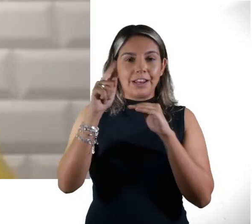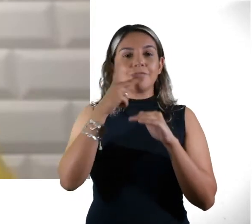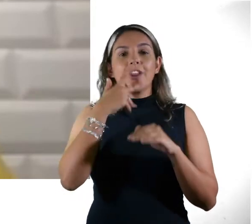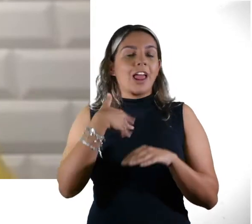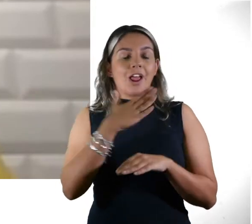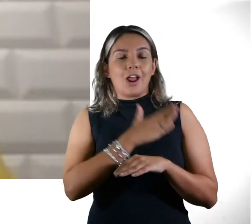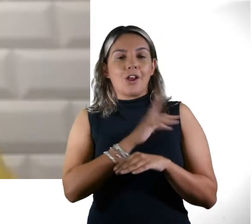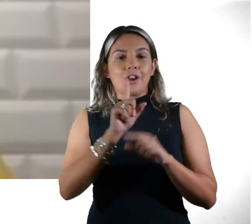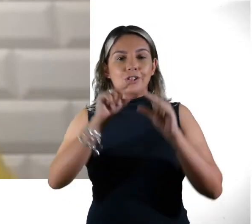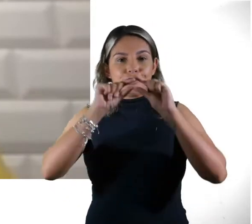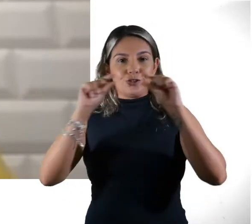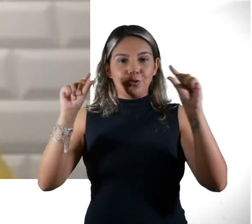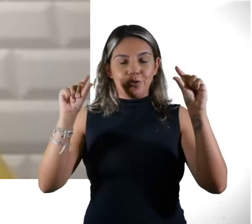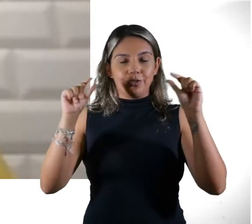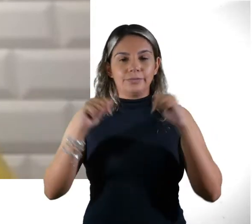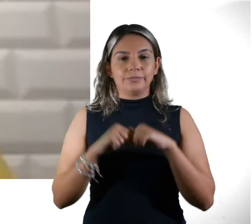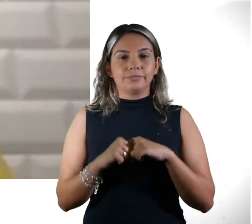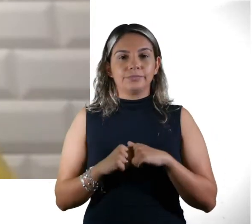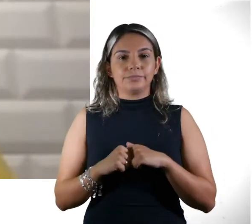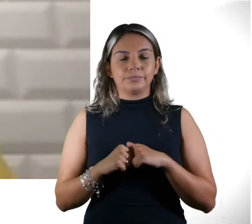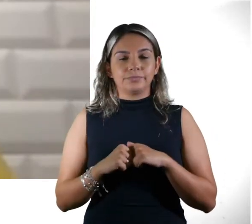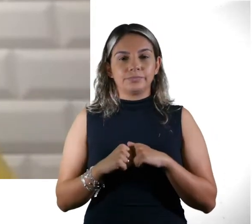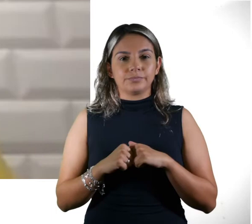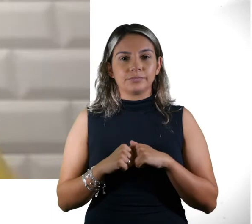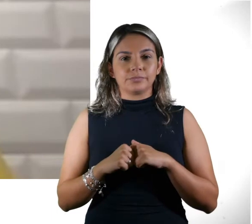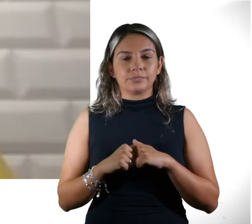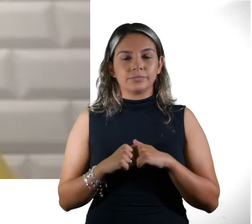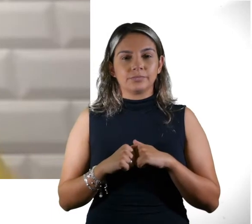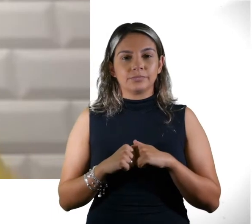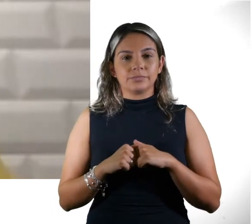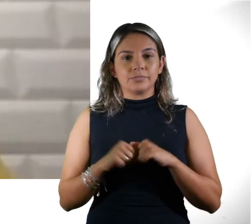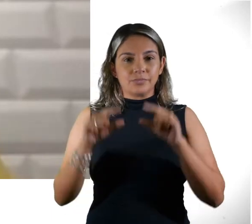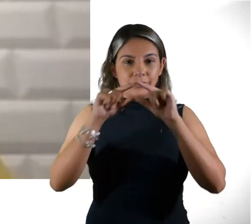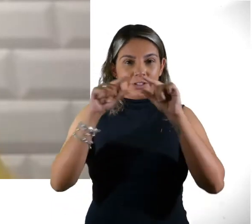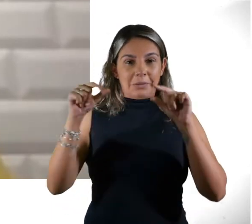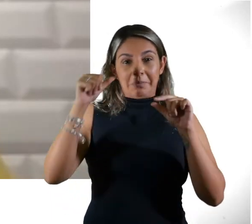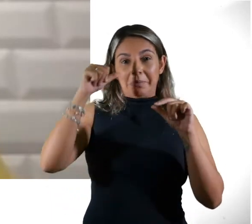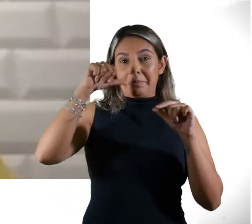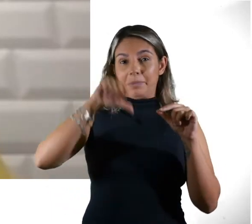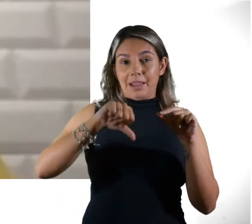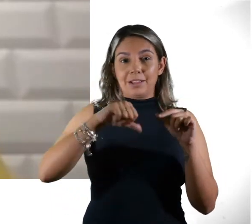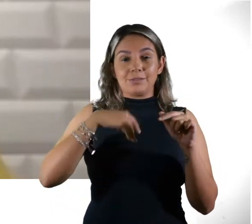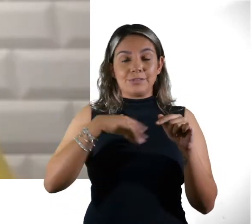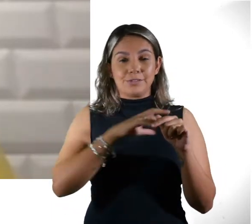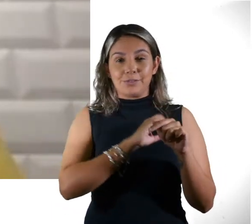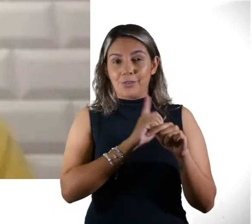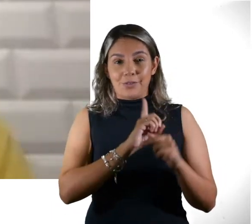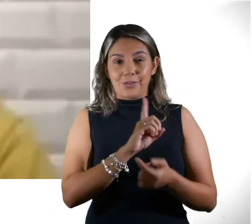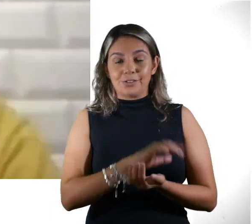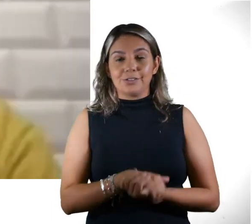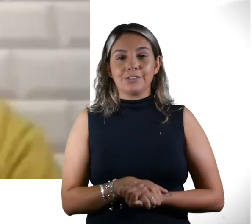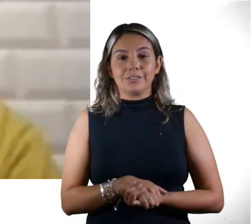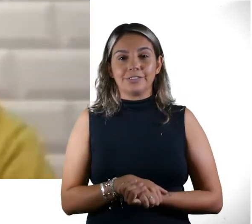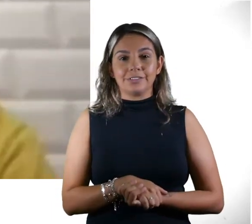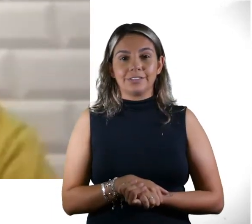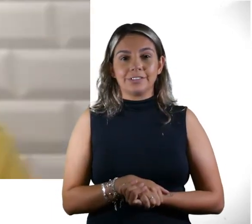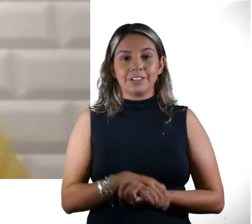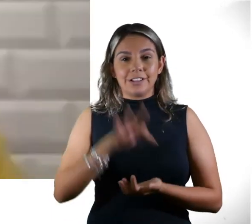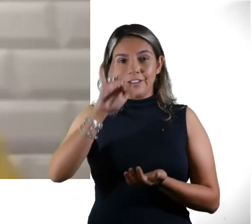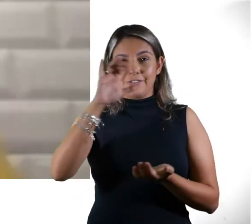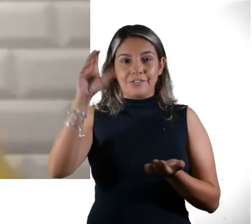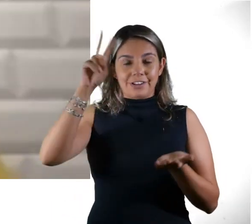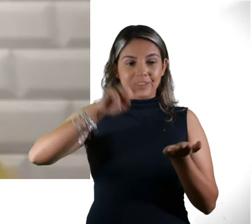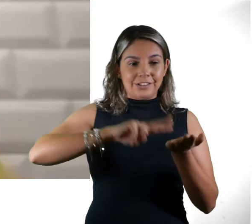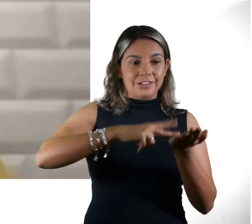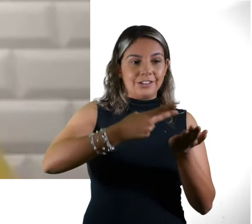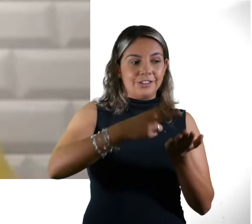nada deste título do ano em que Sumito morreu, acho um título péssimo. Os franceses traduziram um livro e deram um título